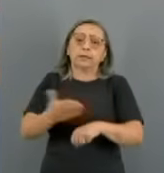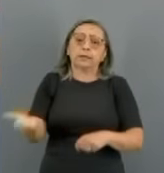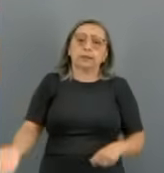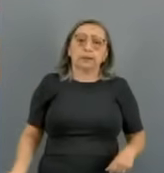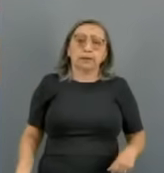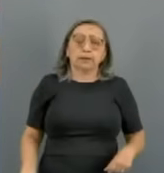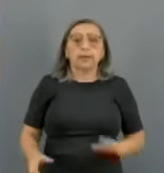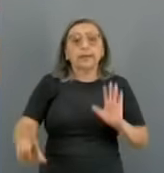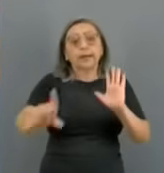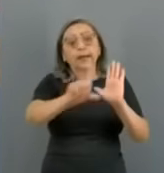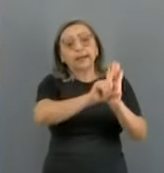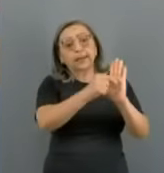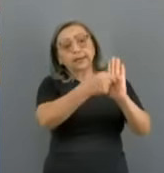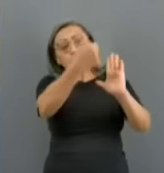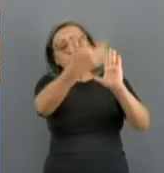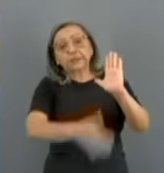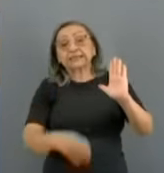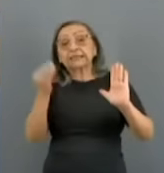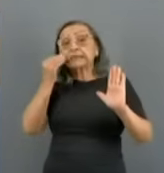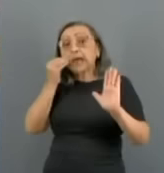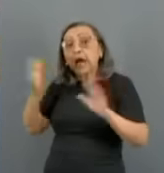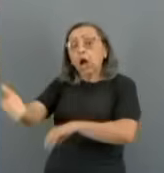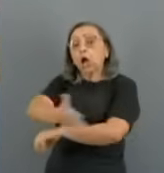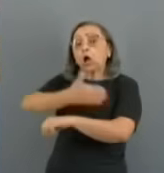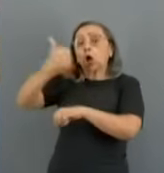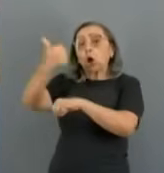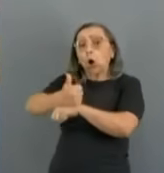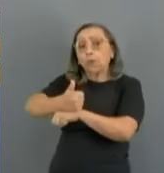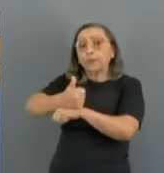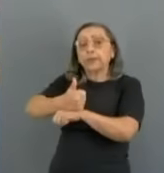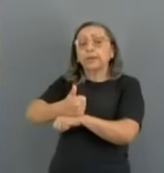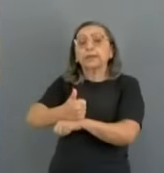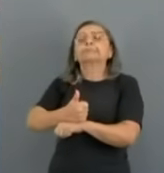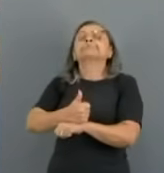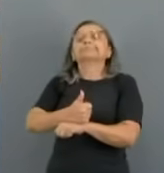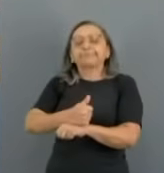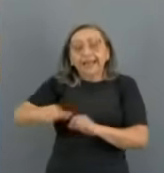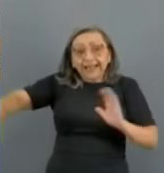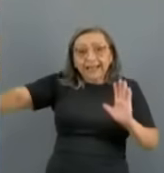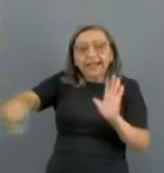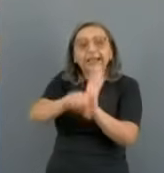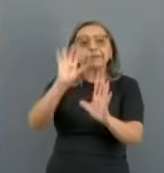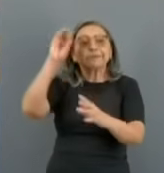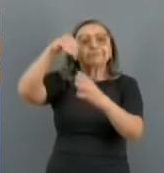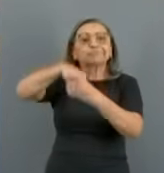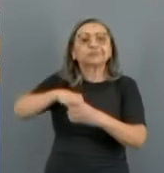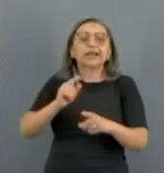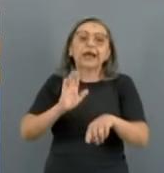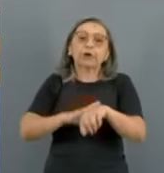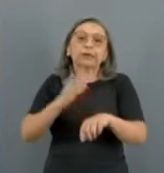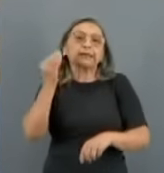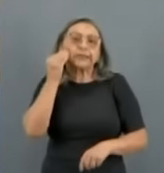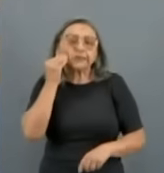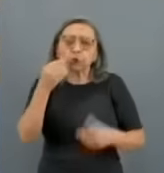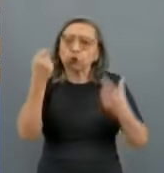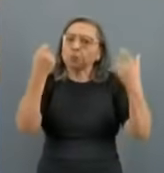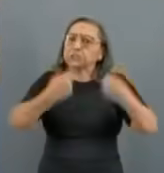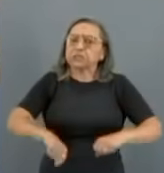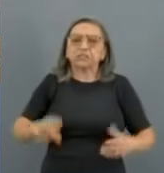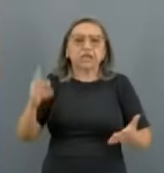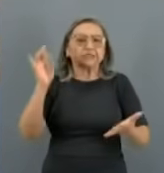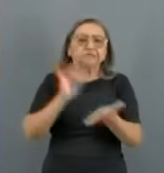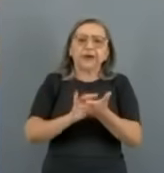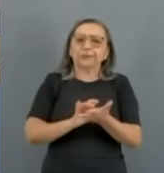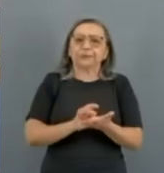diz, tentar dar um golpe de Estado, o crime está consumado na tentativa. Não precisa que o golpe de